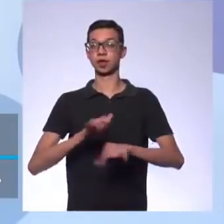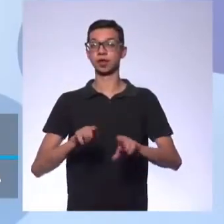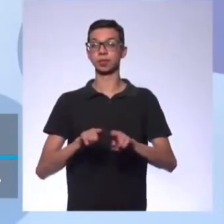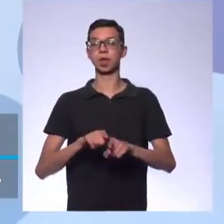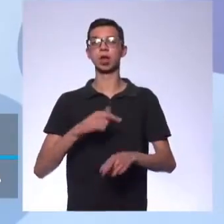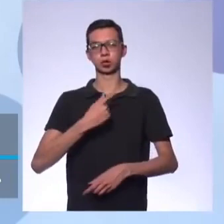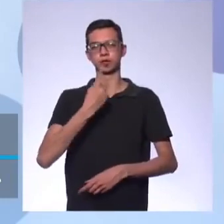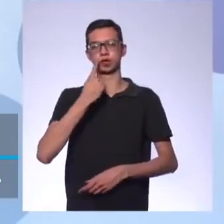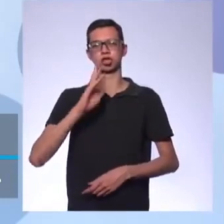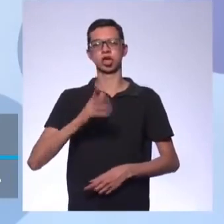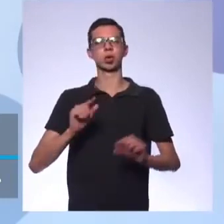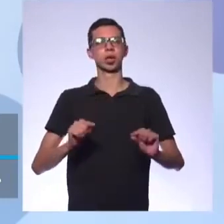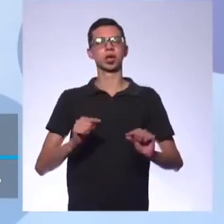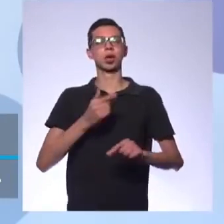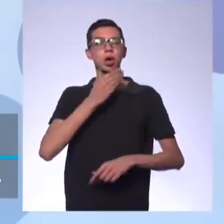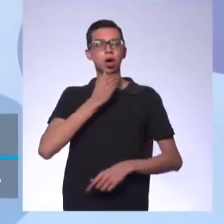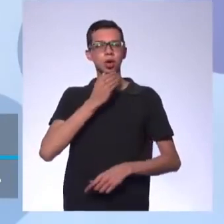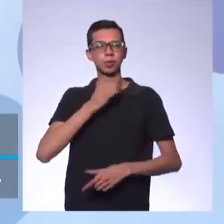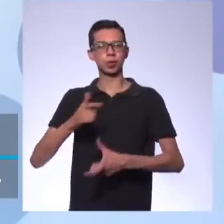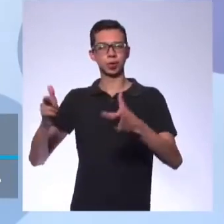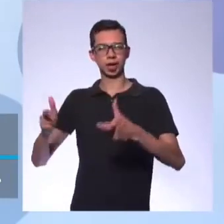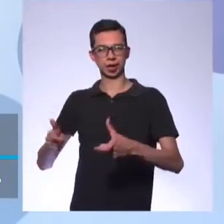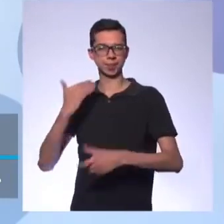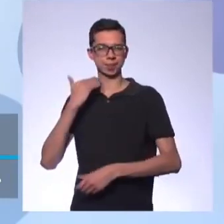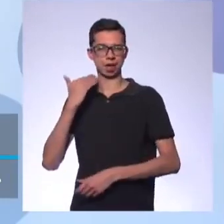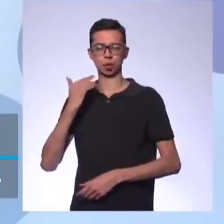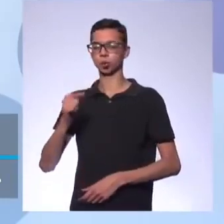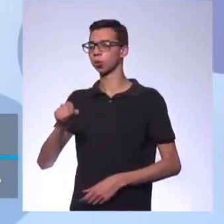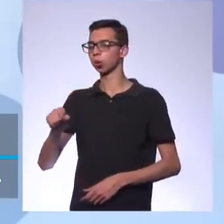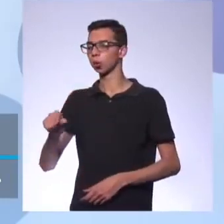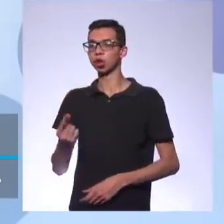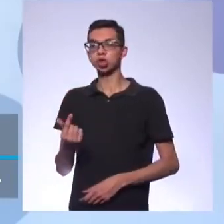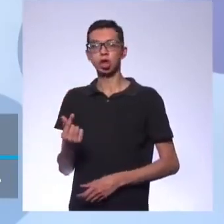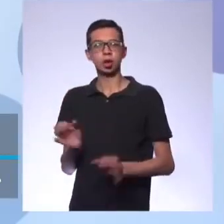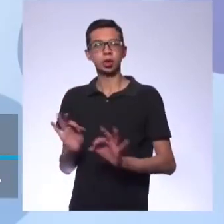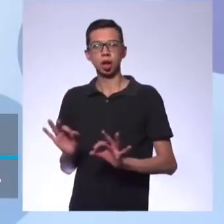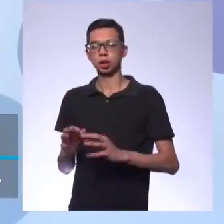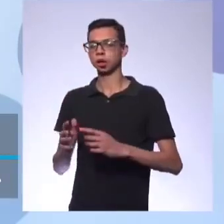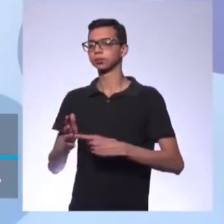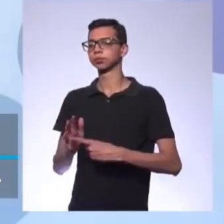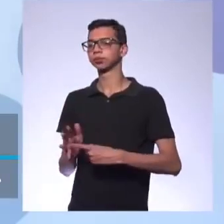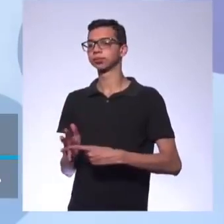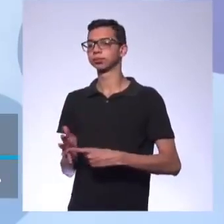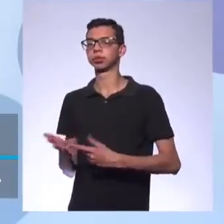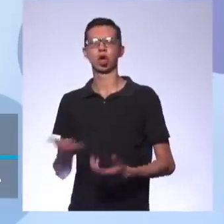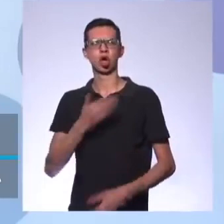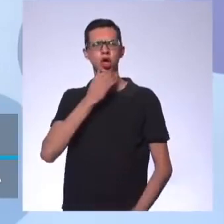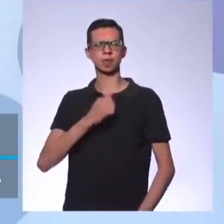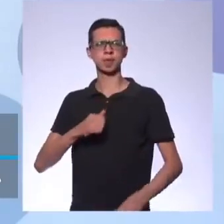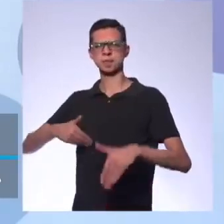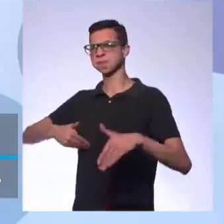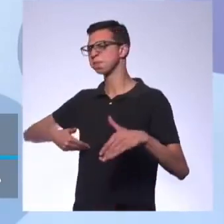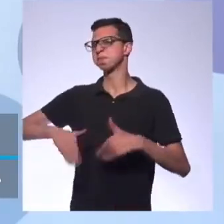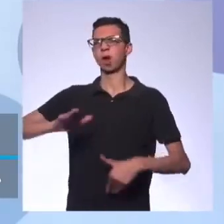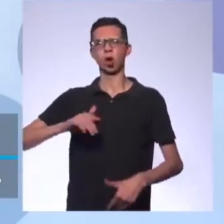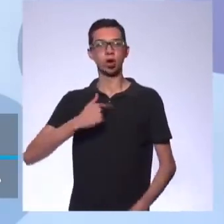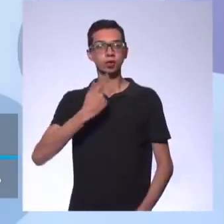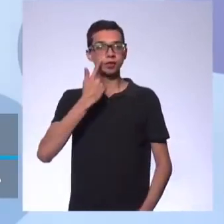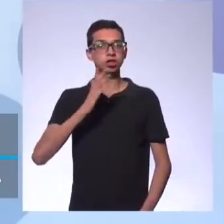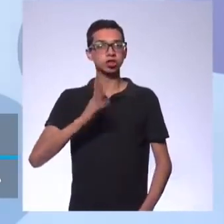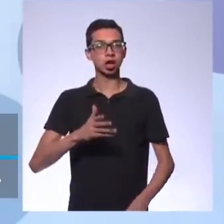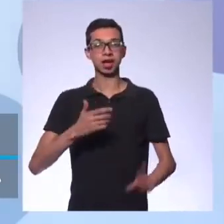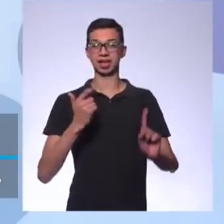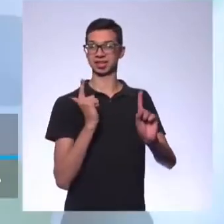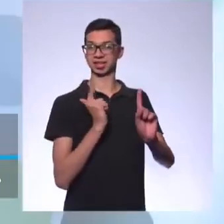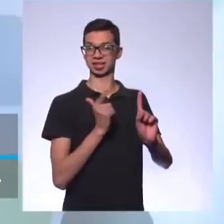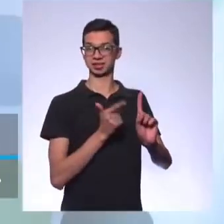caixa eletrônico porque não saiu dinheiro. Então, crítico não é aquele que fica na fila reclamando, né? Crítico é aquele que traz uma proposta, que comenta, que entende, né,